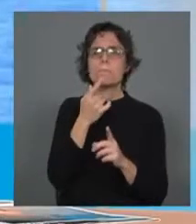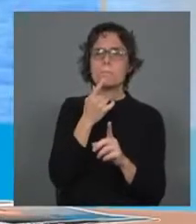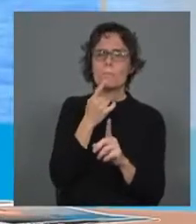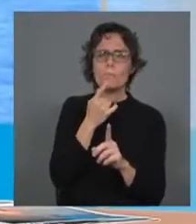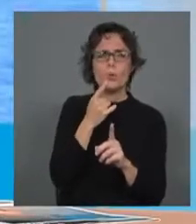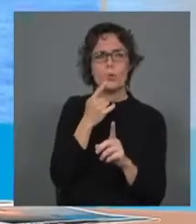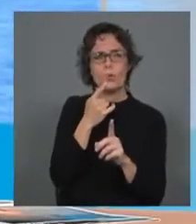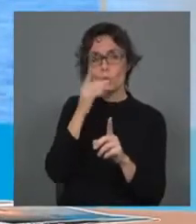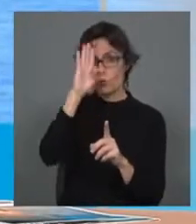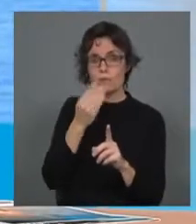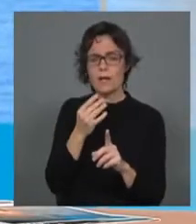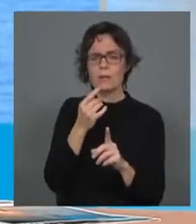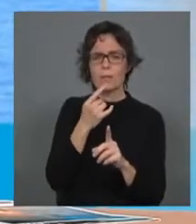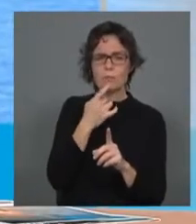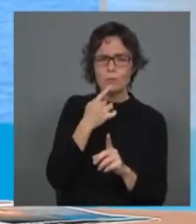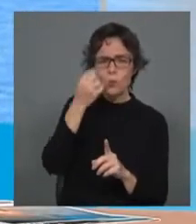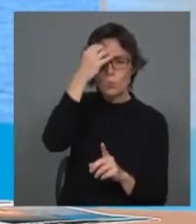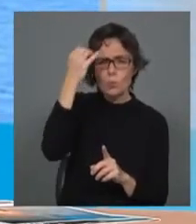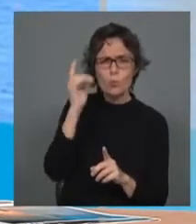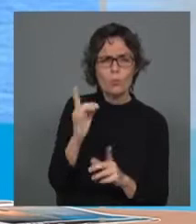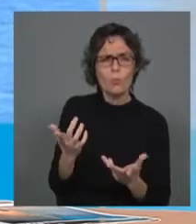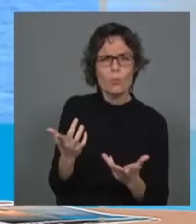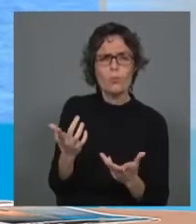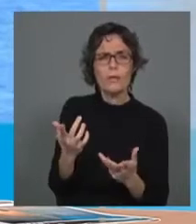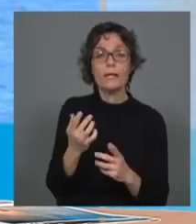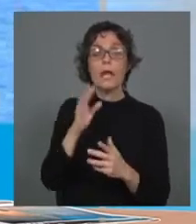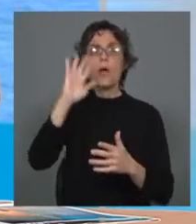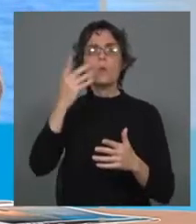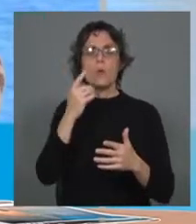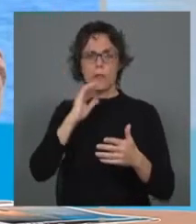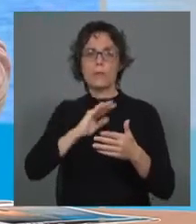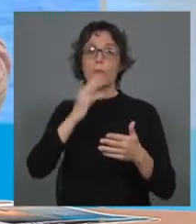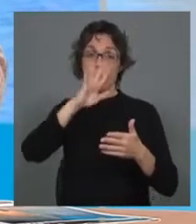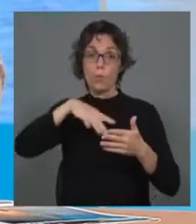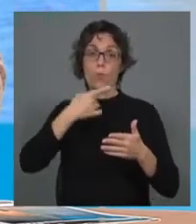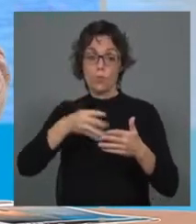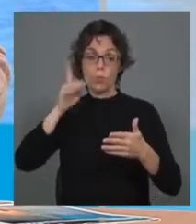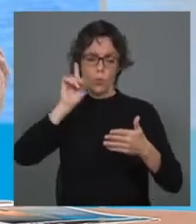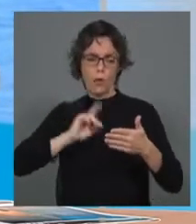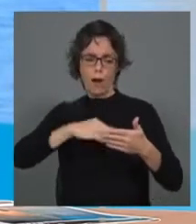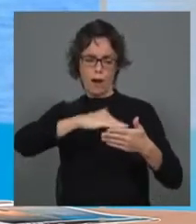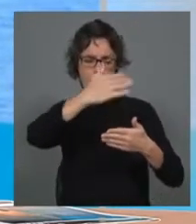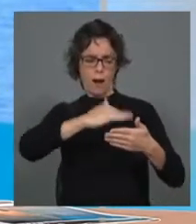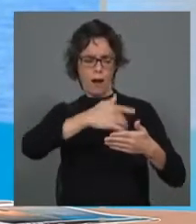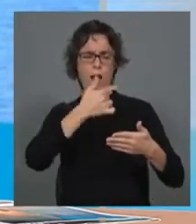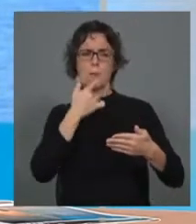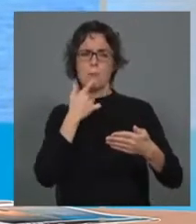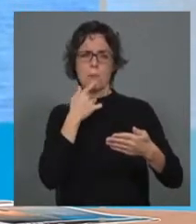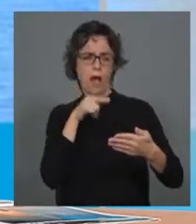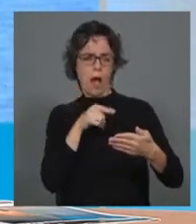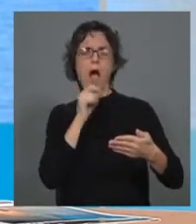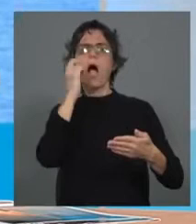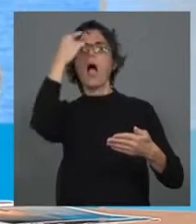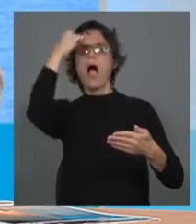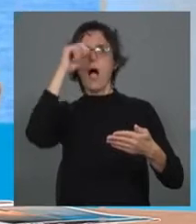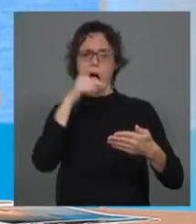compreender isso. Então, ao observar o calendário, já fica até mesmo conhecendo o porquê dessas vestimentas,